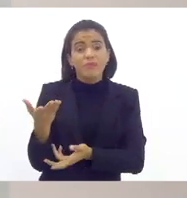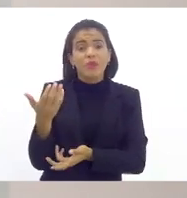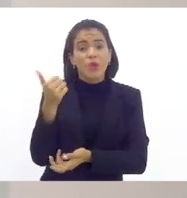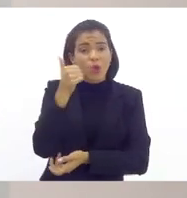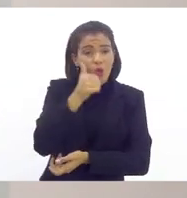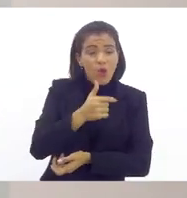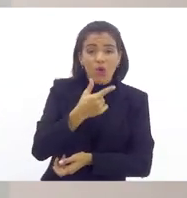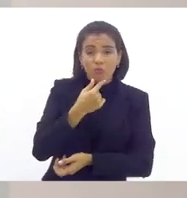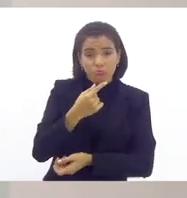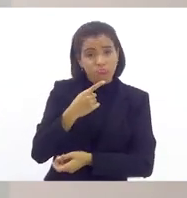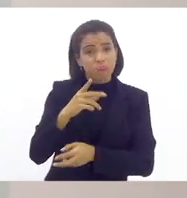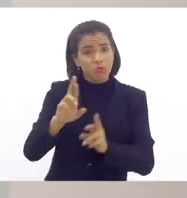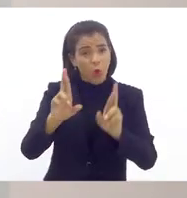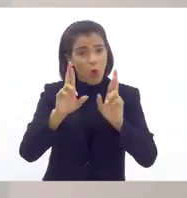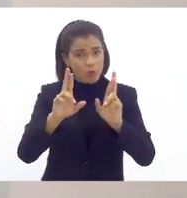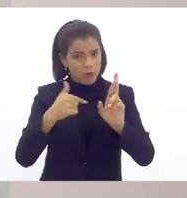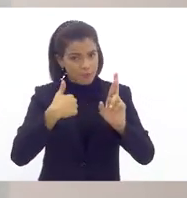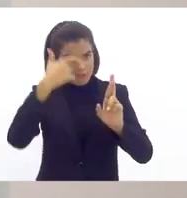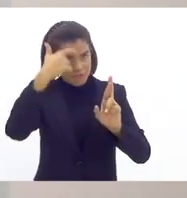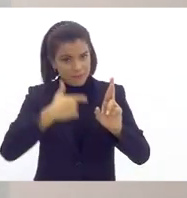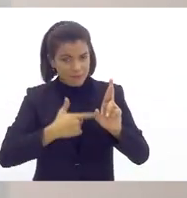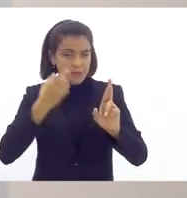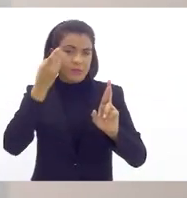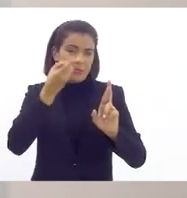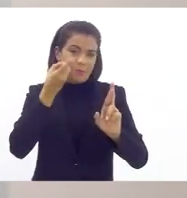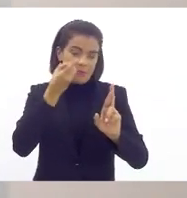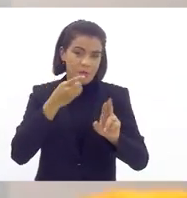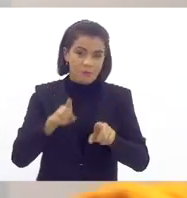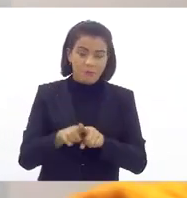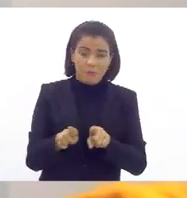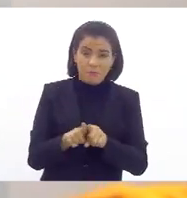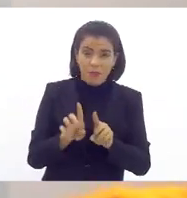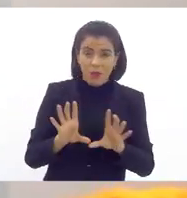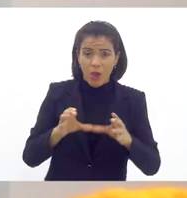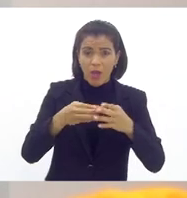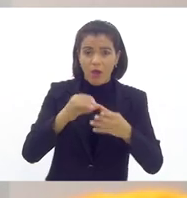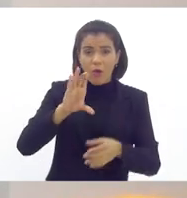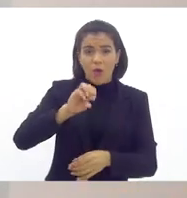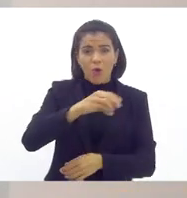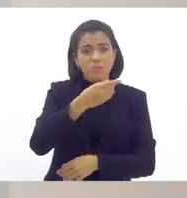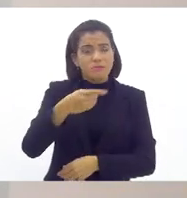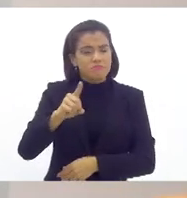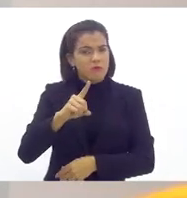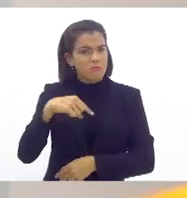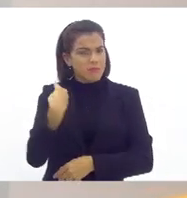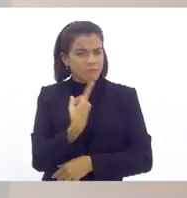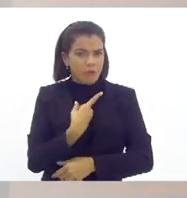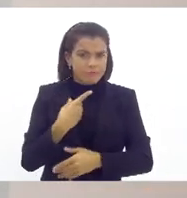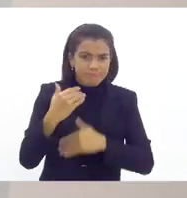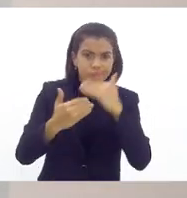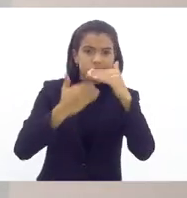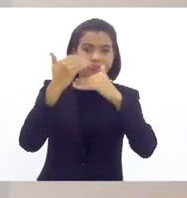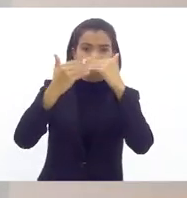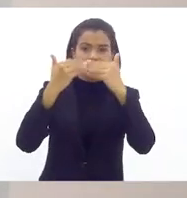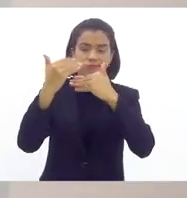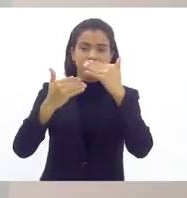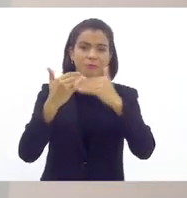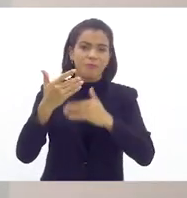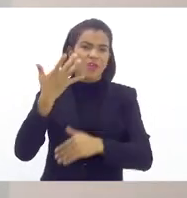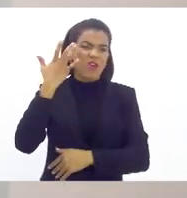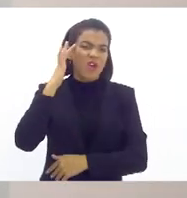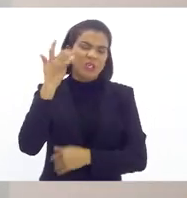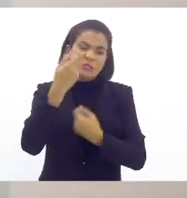conte com este deputado, conte com esta comissão para nós avançarmos, acho que nós não